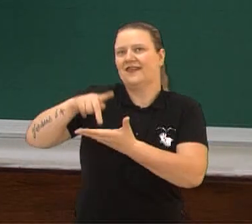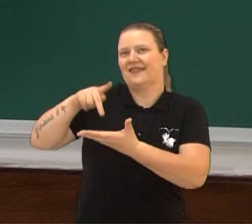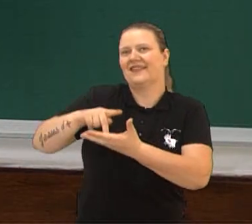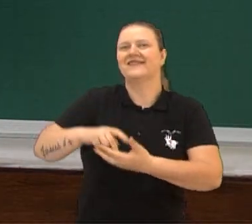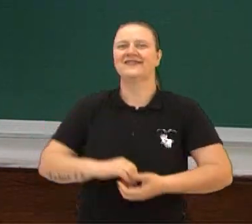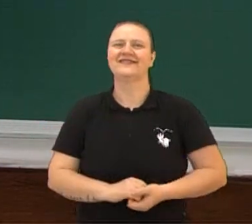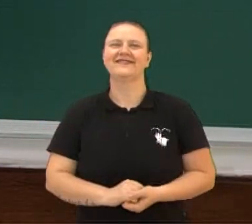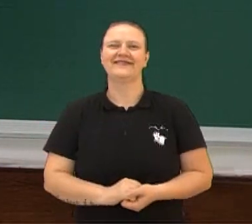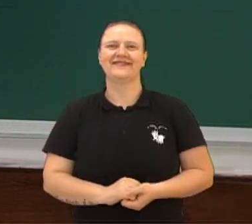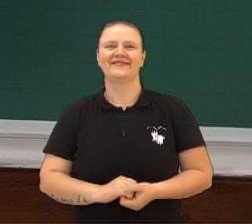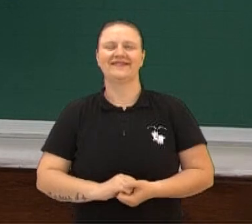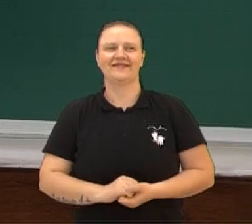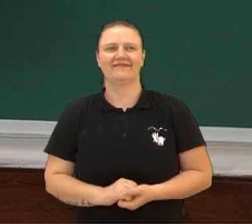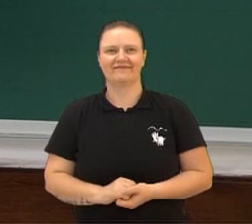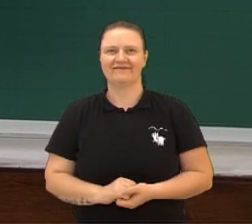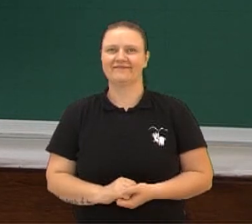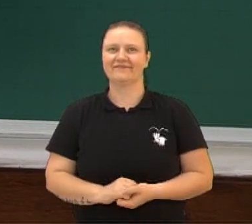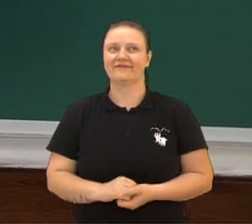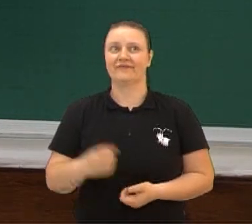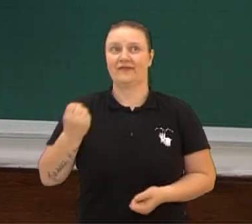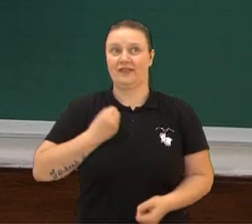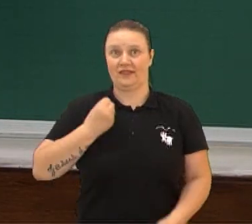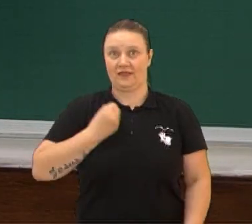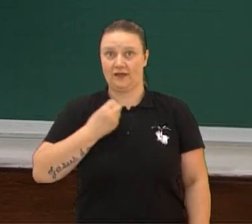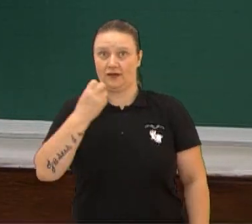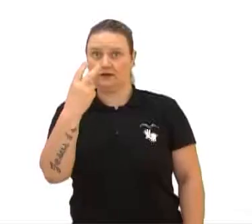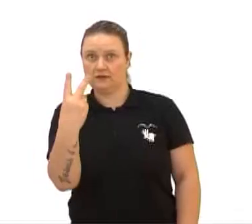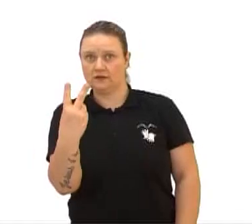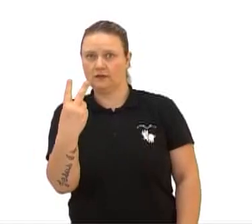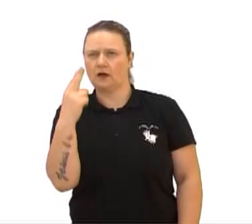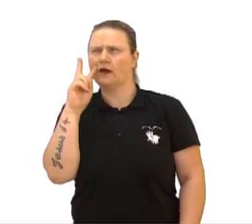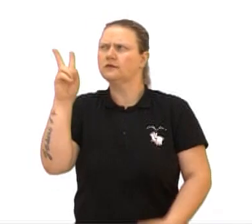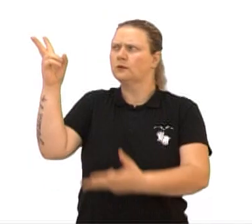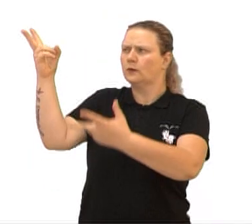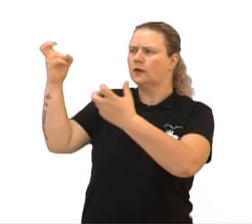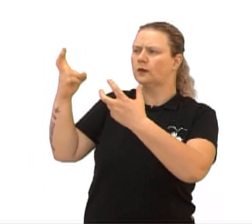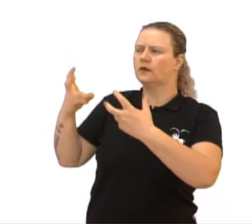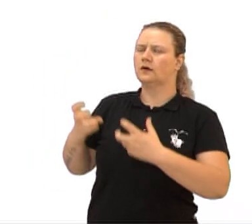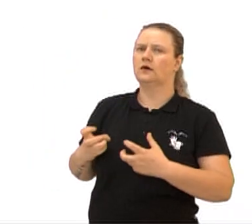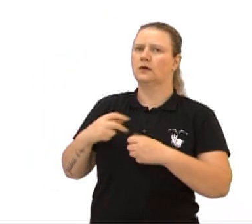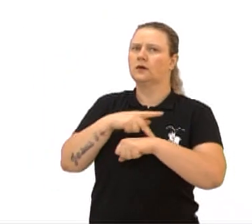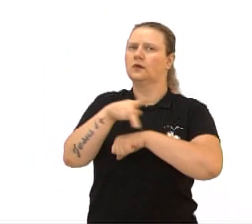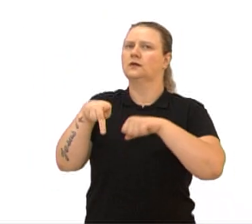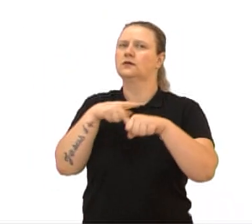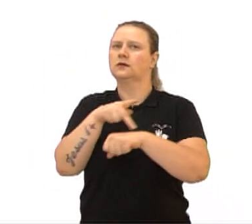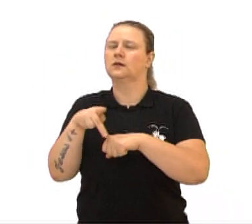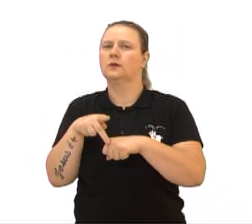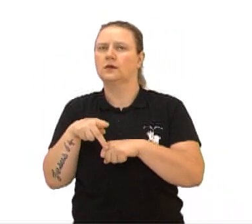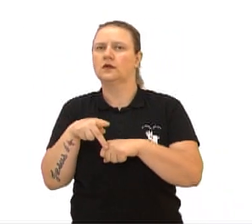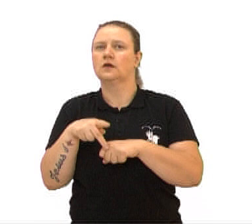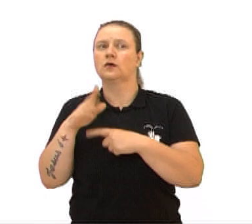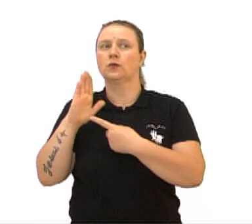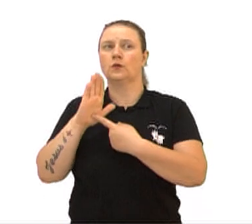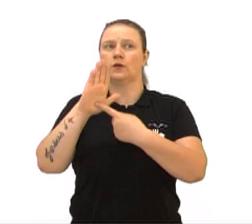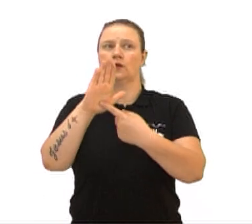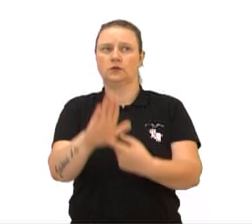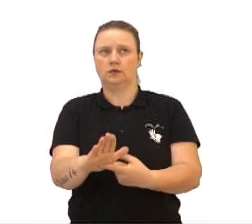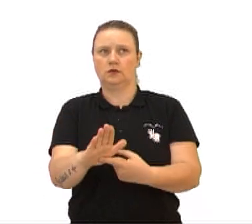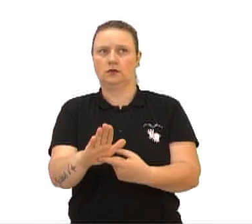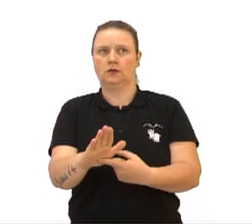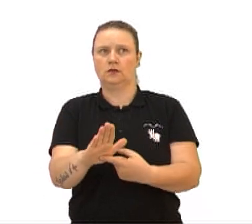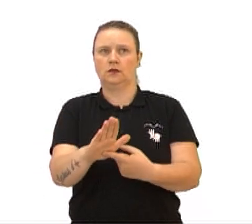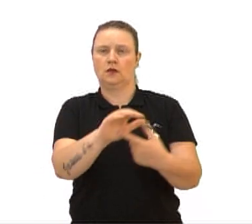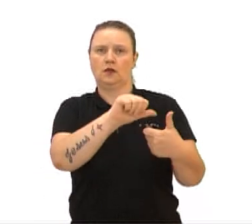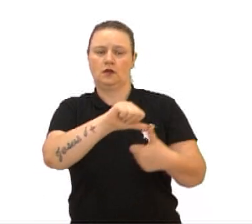Muito bem? Lá 2. Identifica os países hispanohablantes que estão ubicados na América